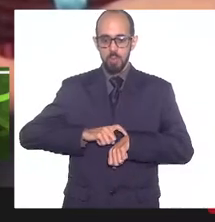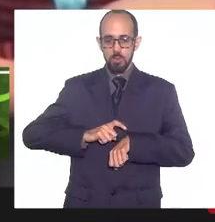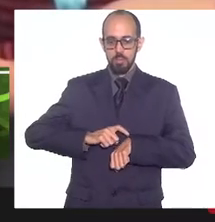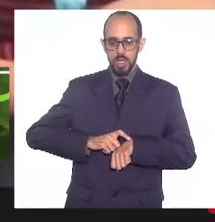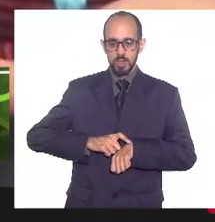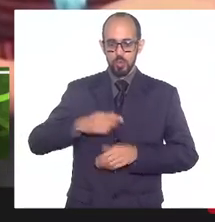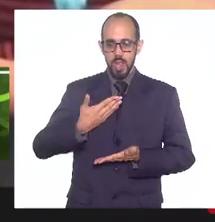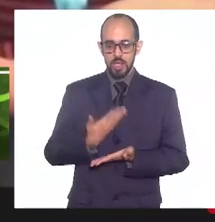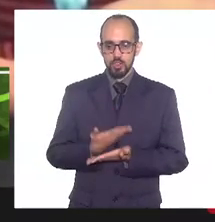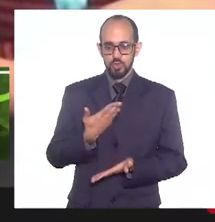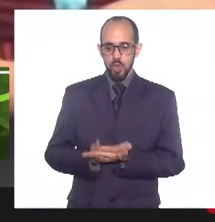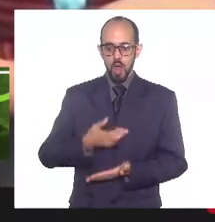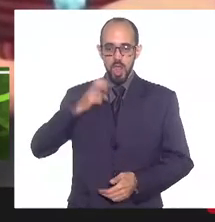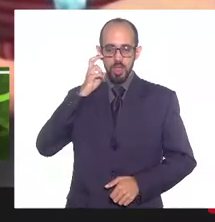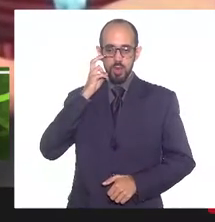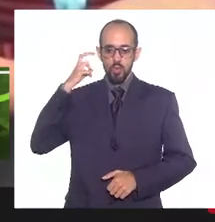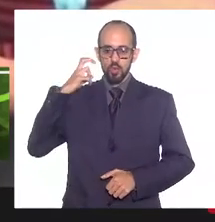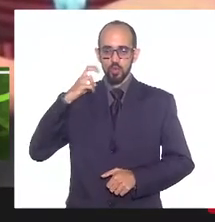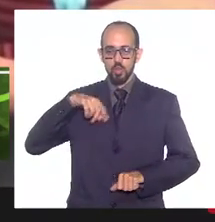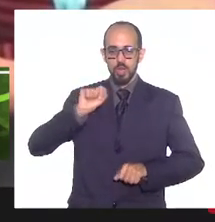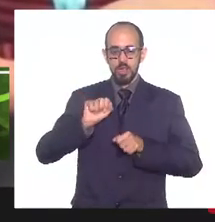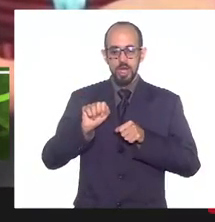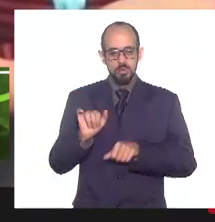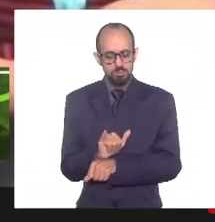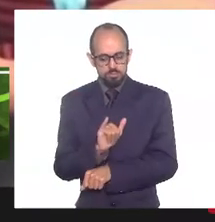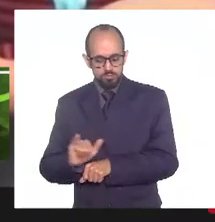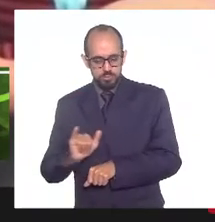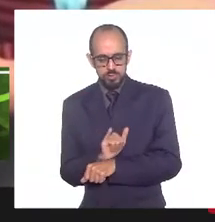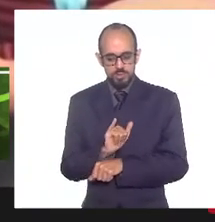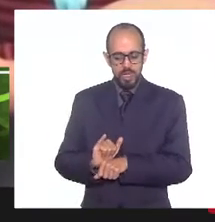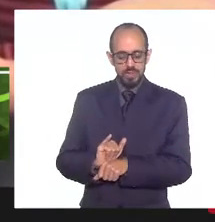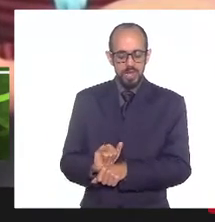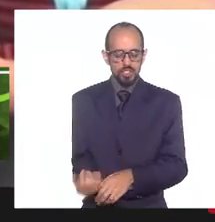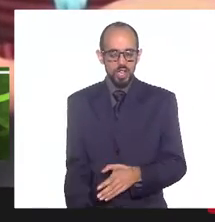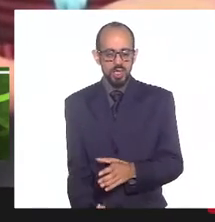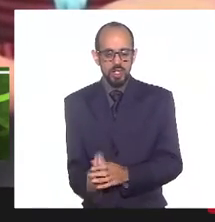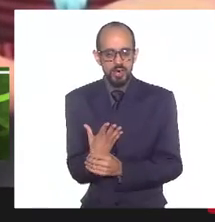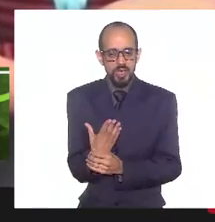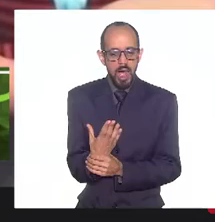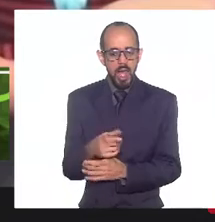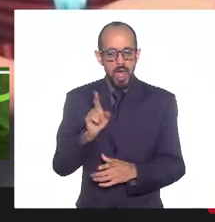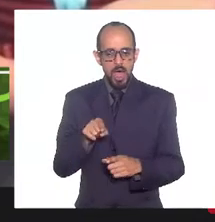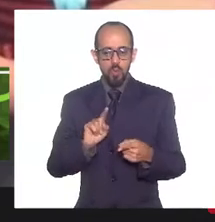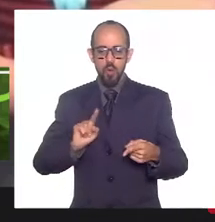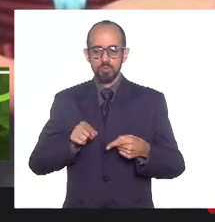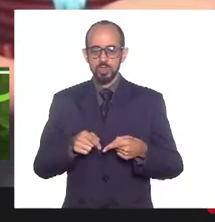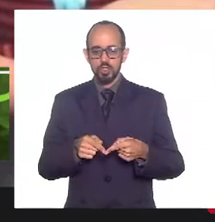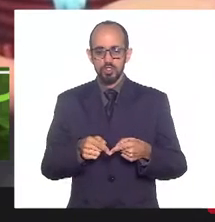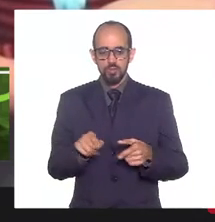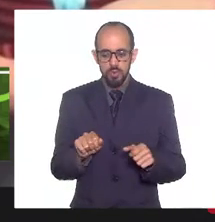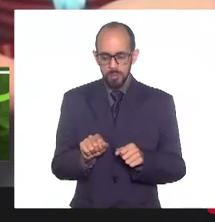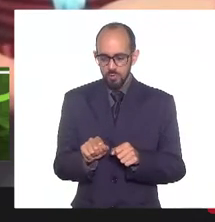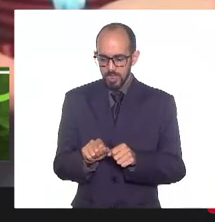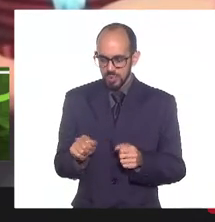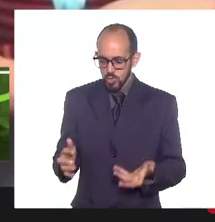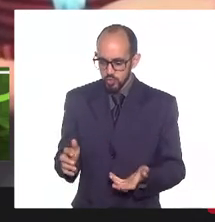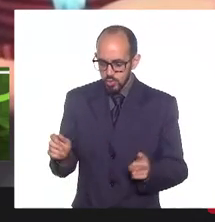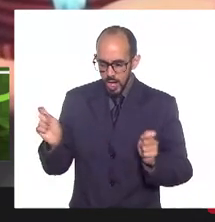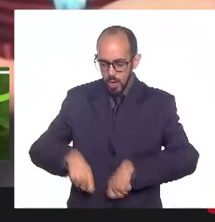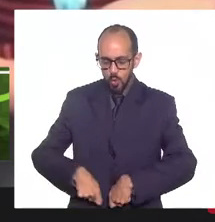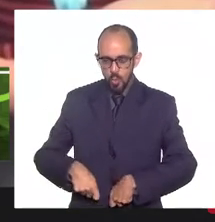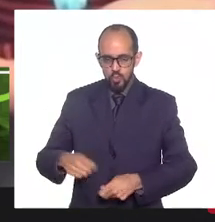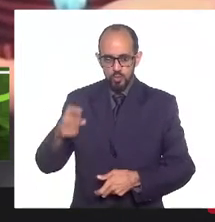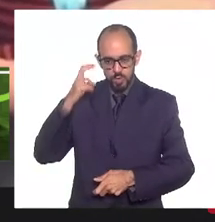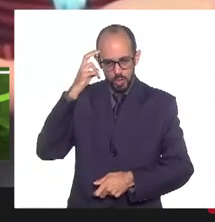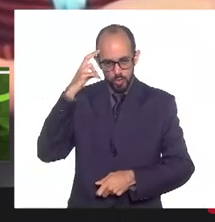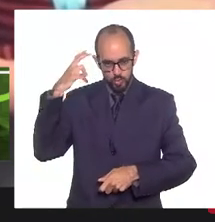pautada em instrumentalizar os fazedores de cultura para acessar os recursos da cultura e aí